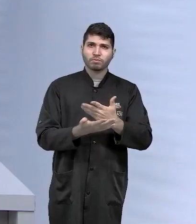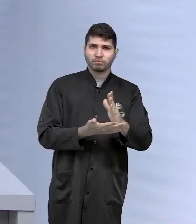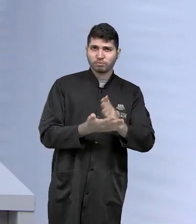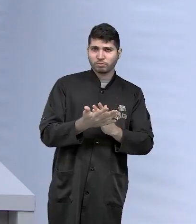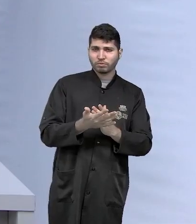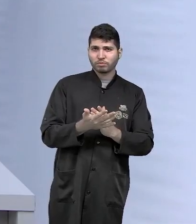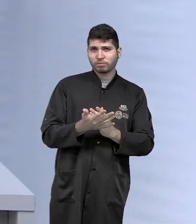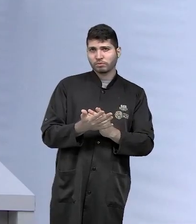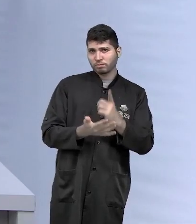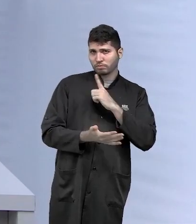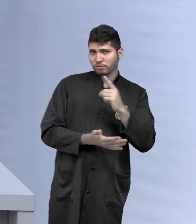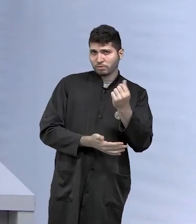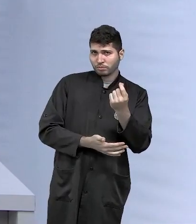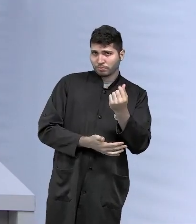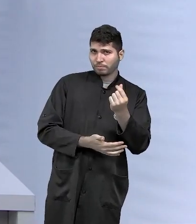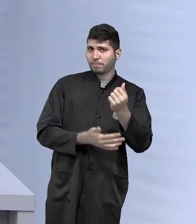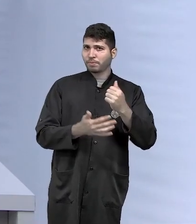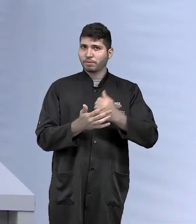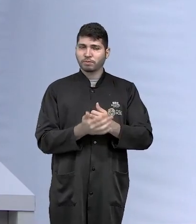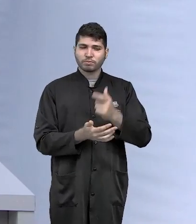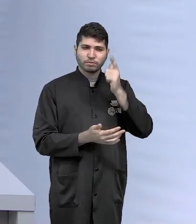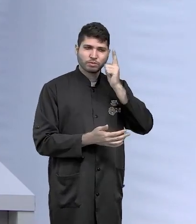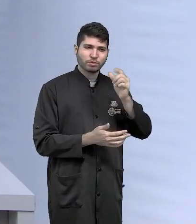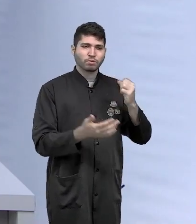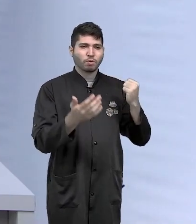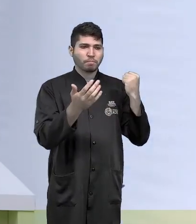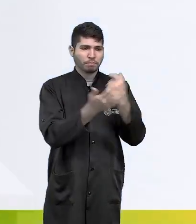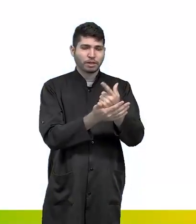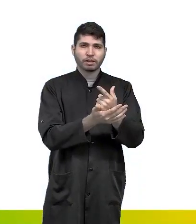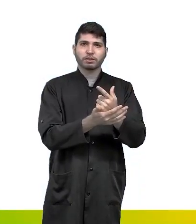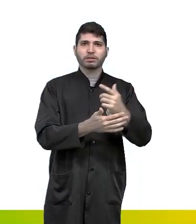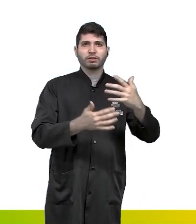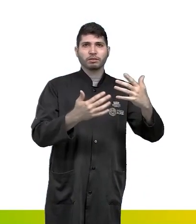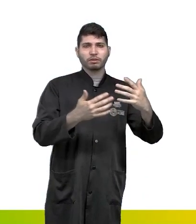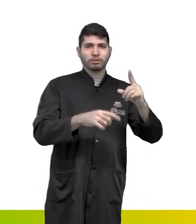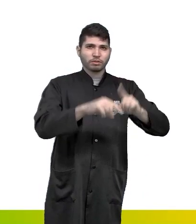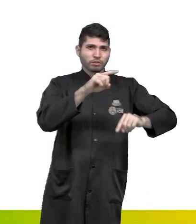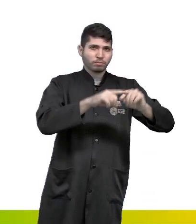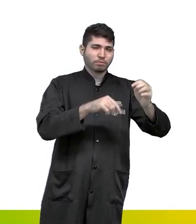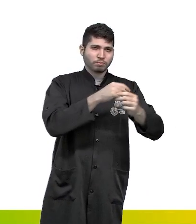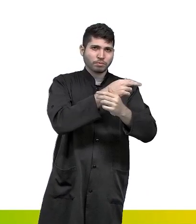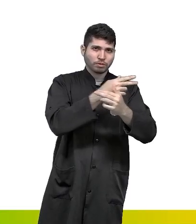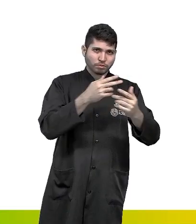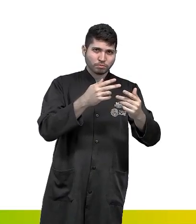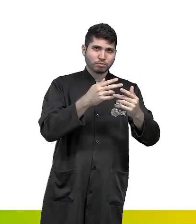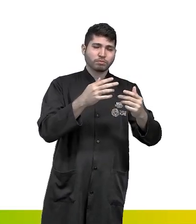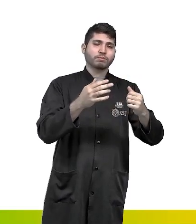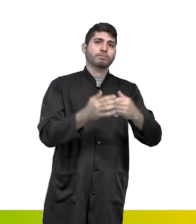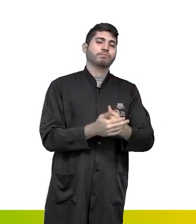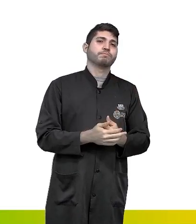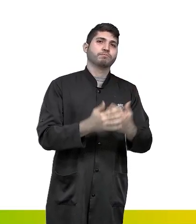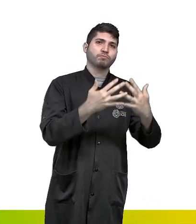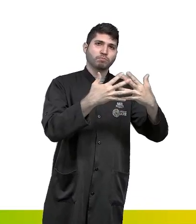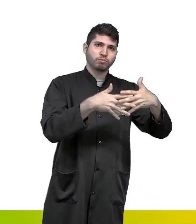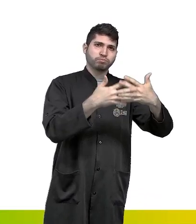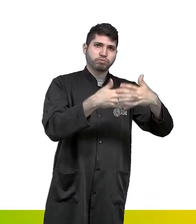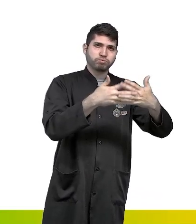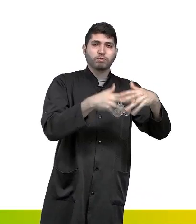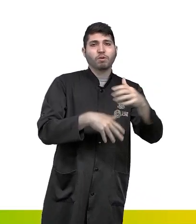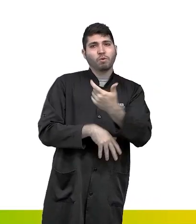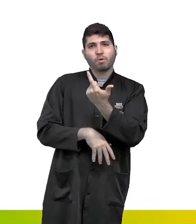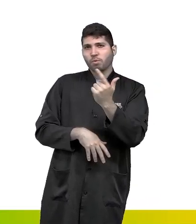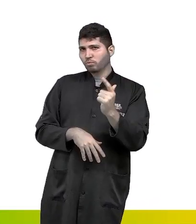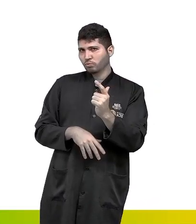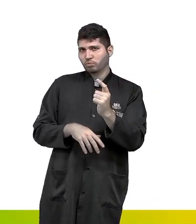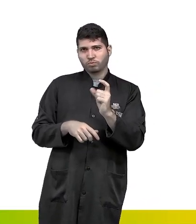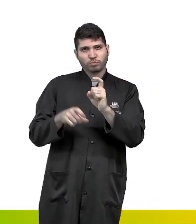social, ela se acentua, ela cresce. Continuando. Aqui é um resumo de tudo que nós vimos aqui com a questão